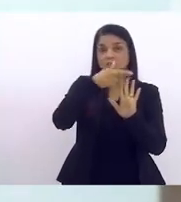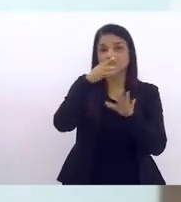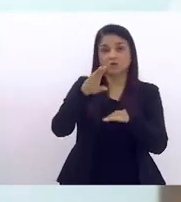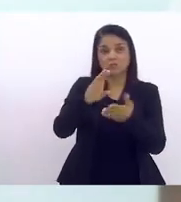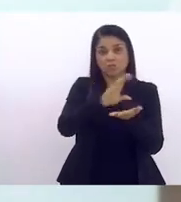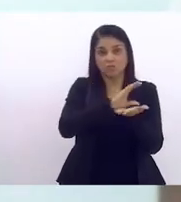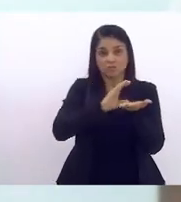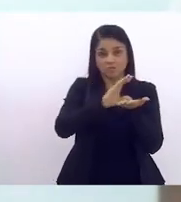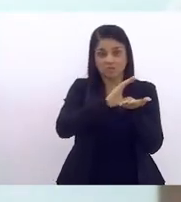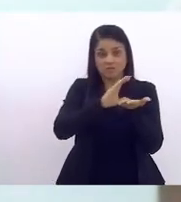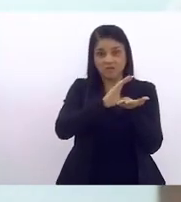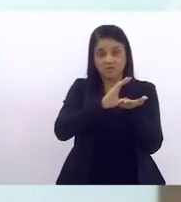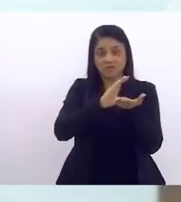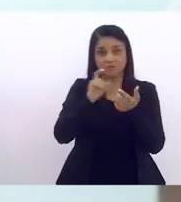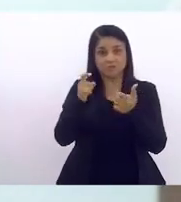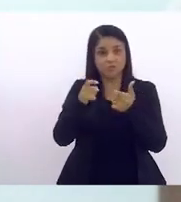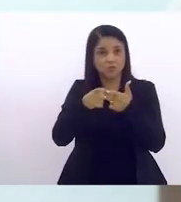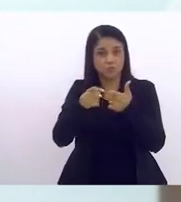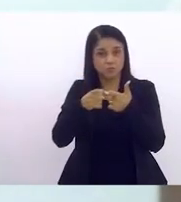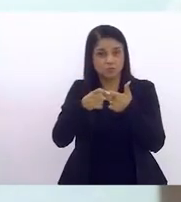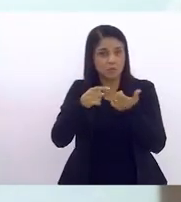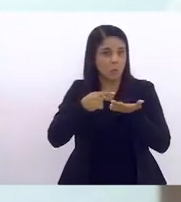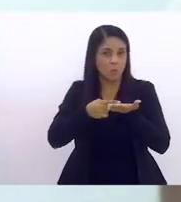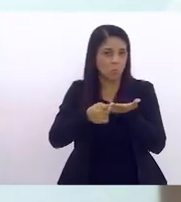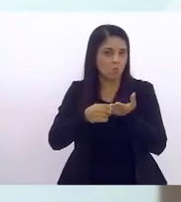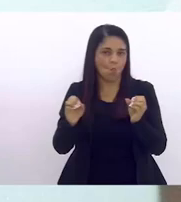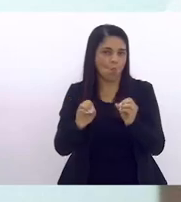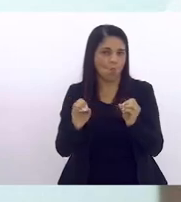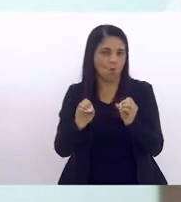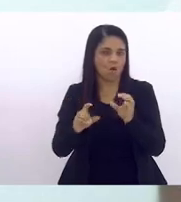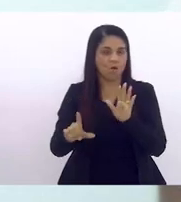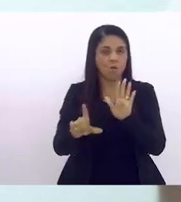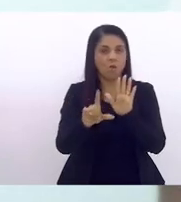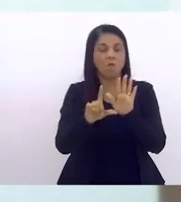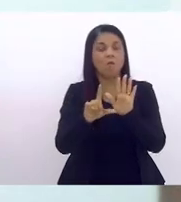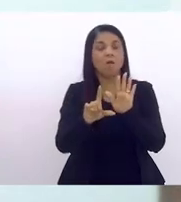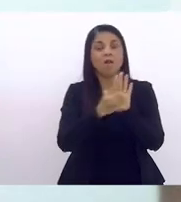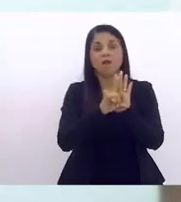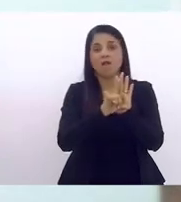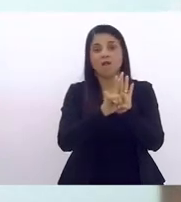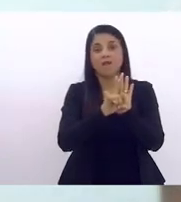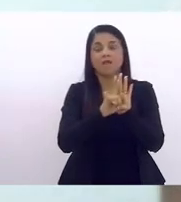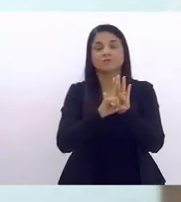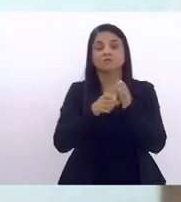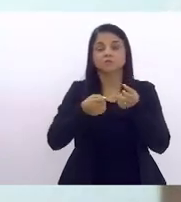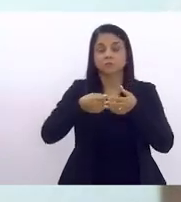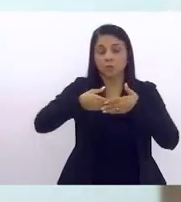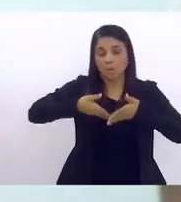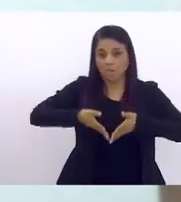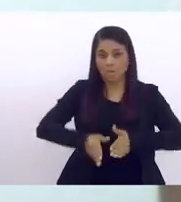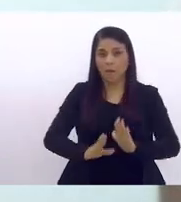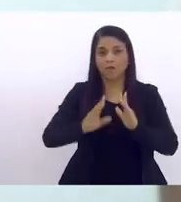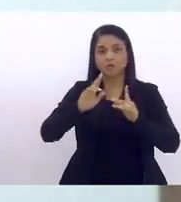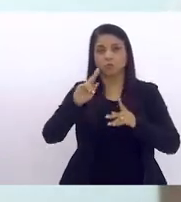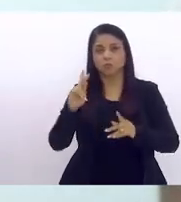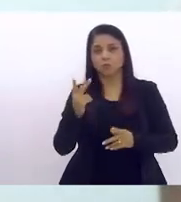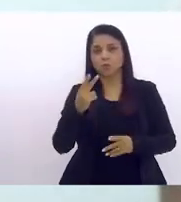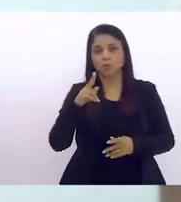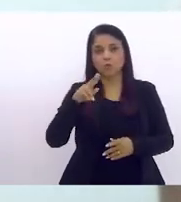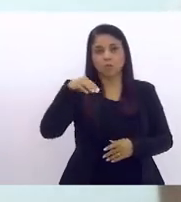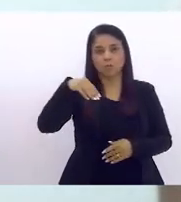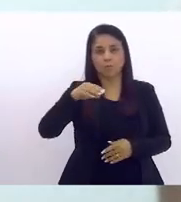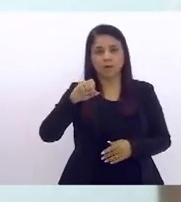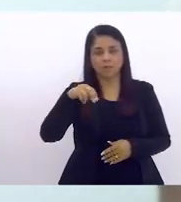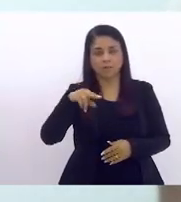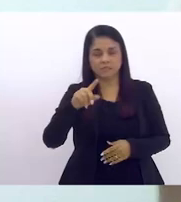Conselho para os médicos não cumprirem a lei do parto humanizado, dizendo que isso punha em risco o profissional, que ele poderia